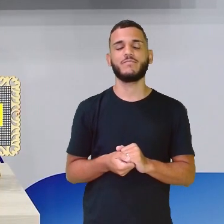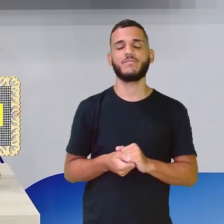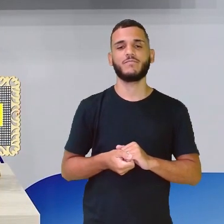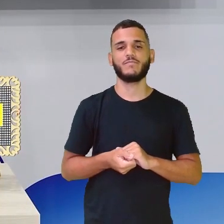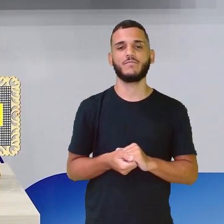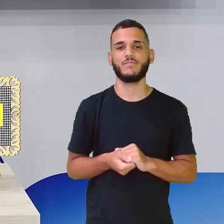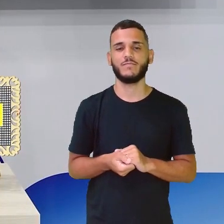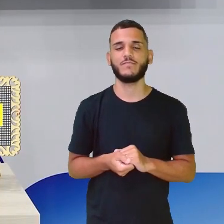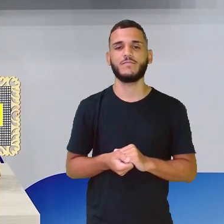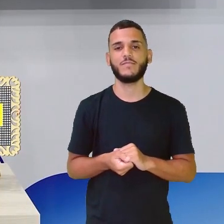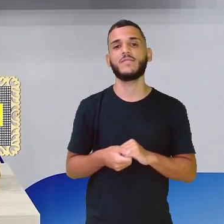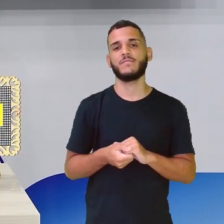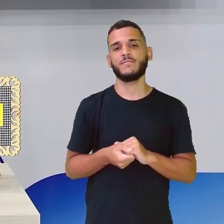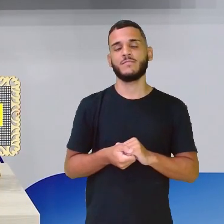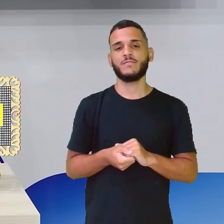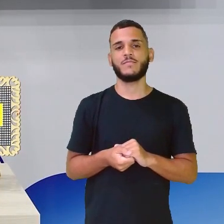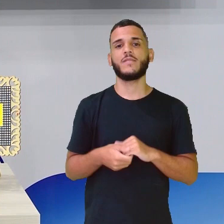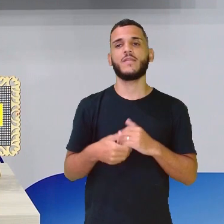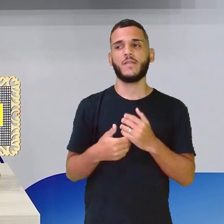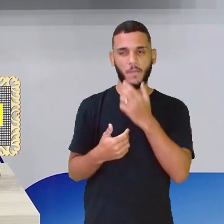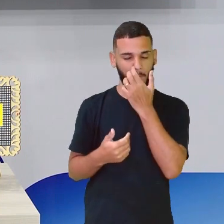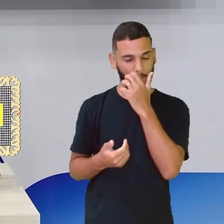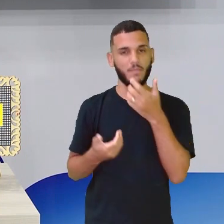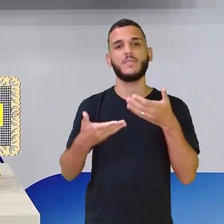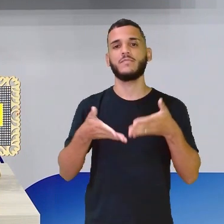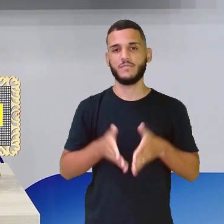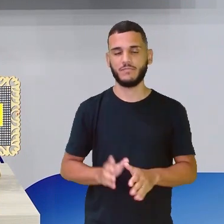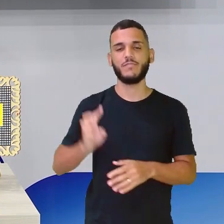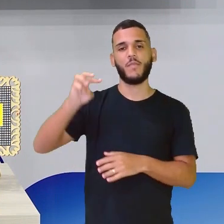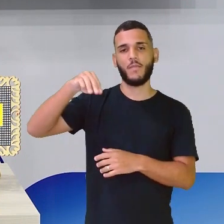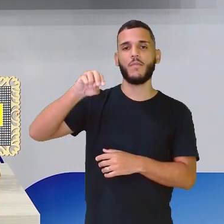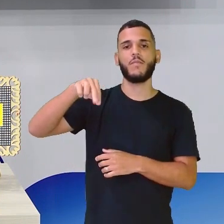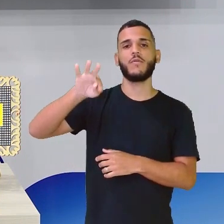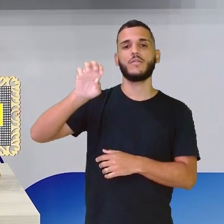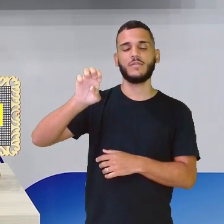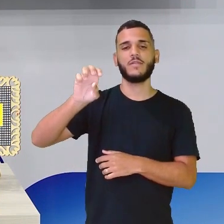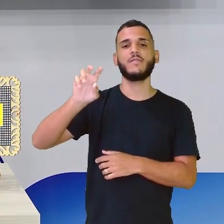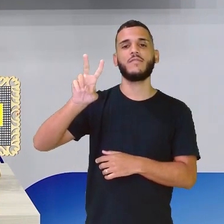Torres Garcia. Nasceu em Montevideo,